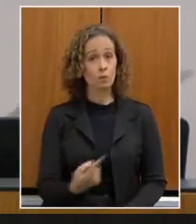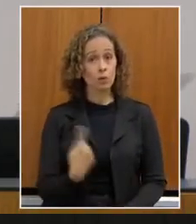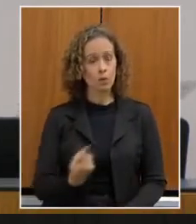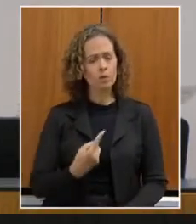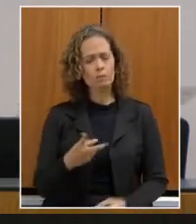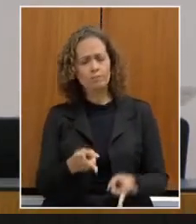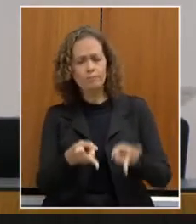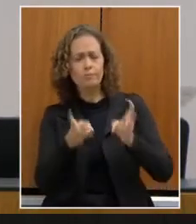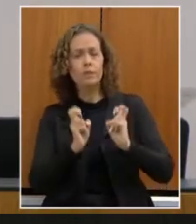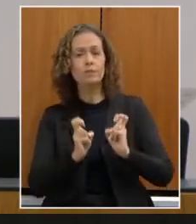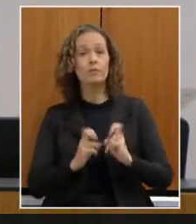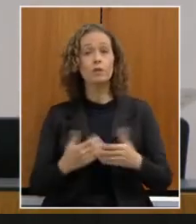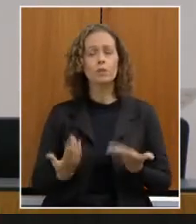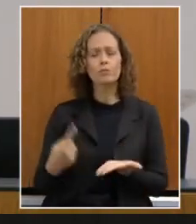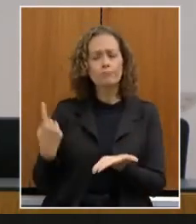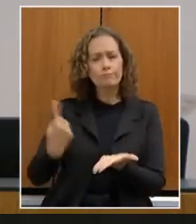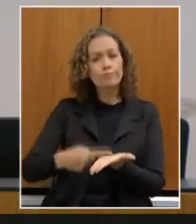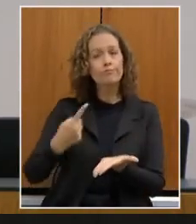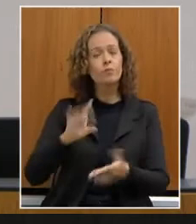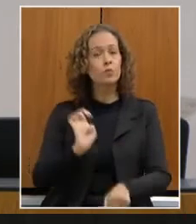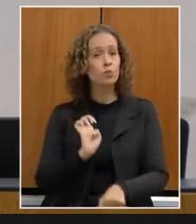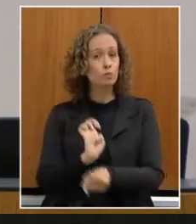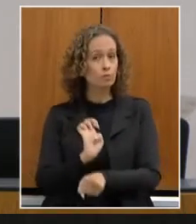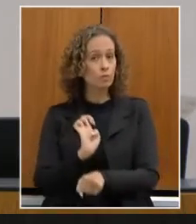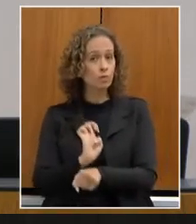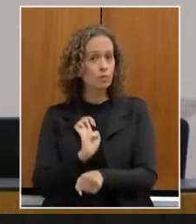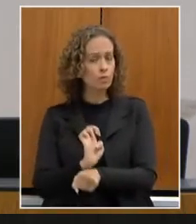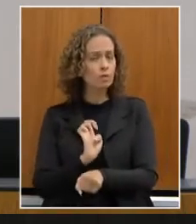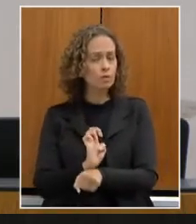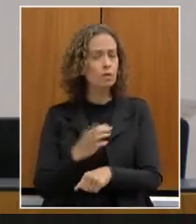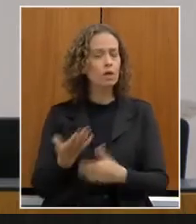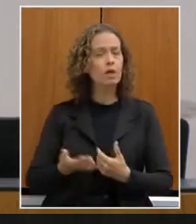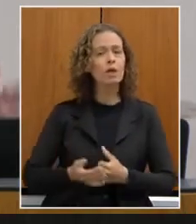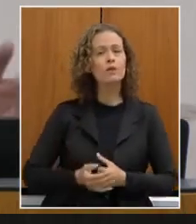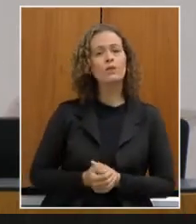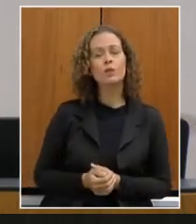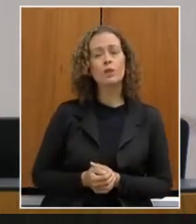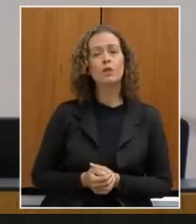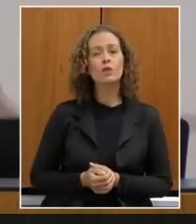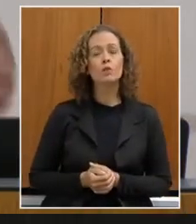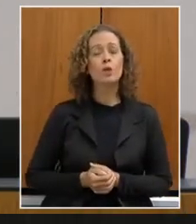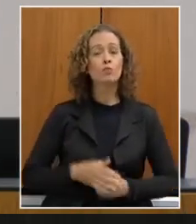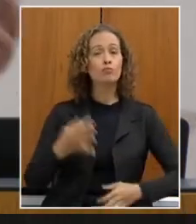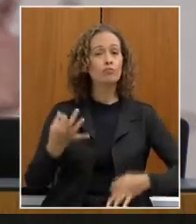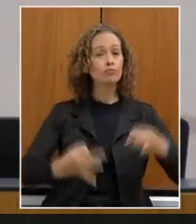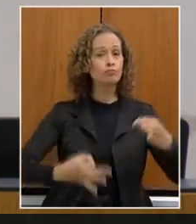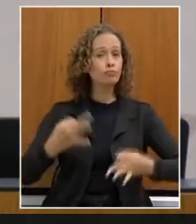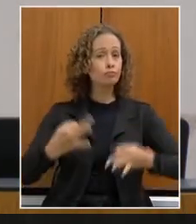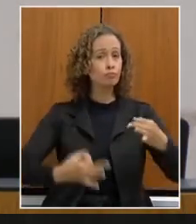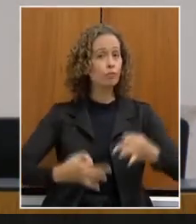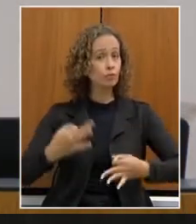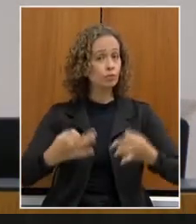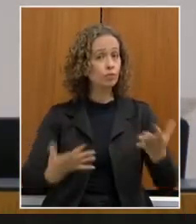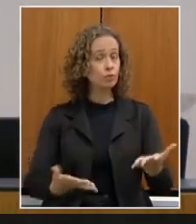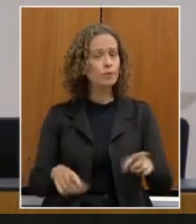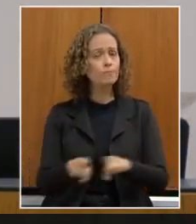acordo do Estado, protagonizado pelo Tribunal de Justiça, o Ministério Público,